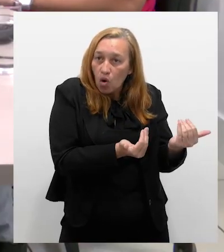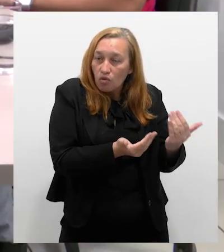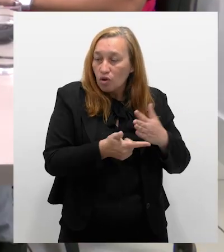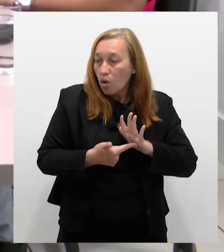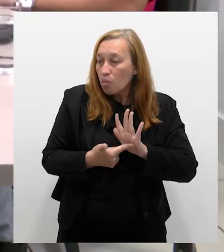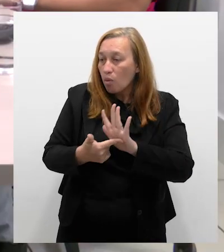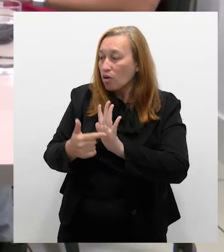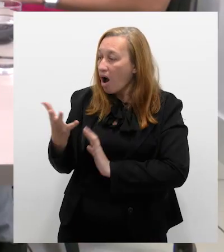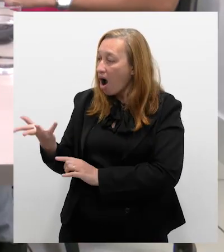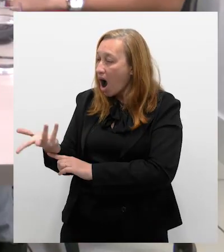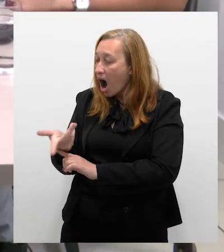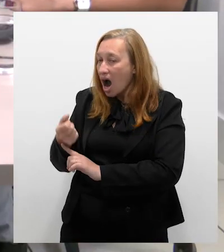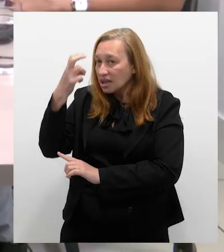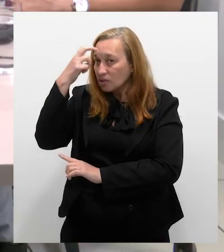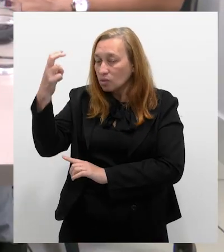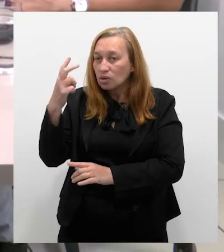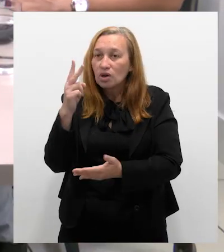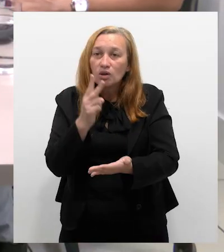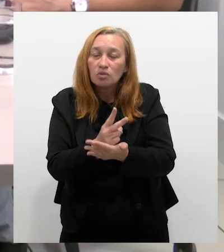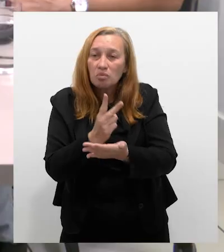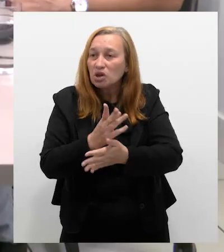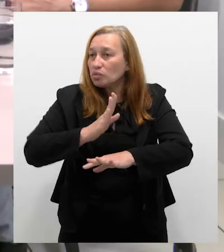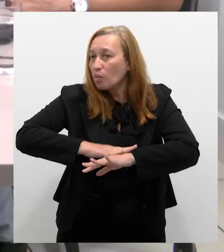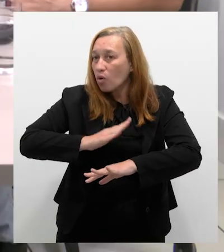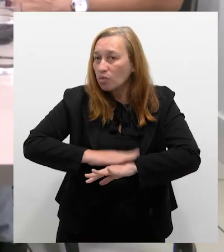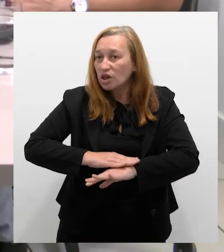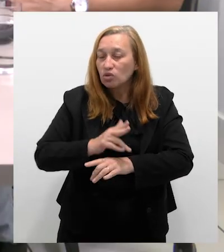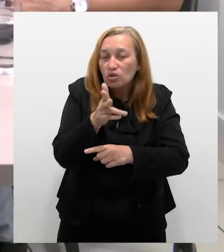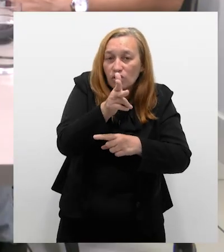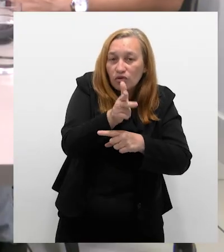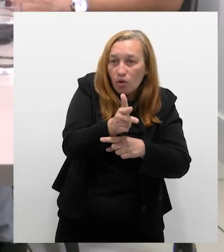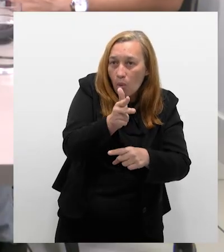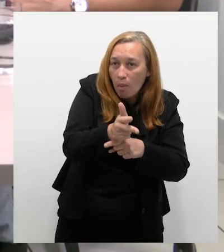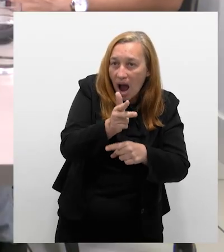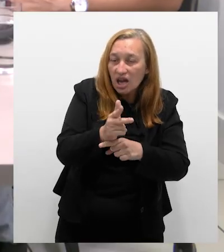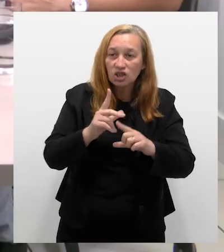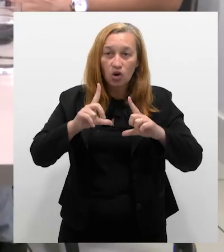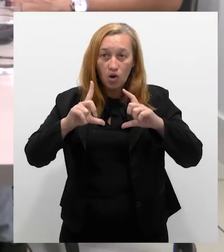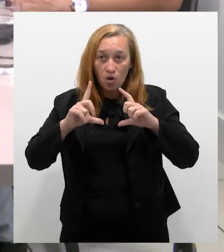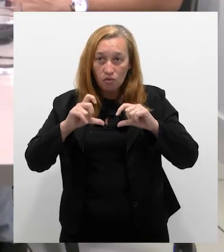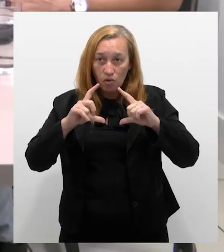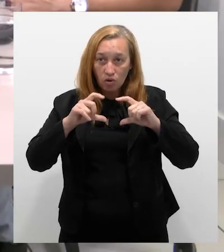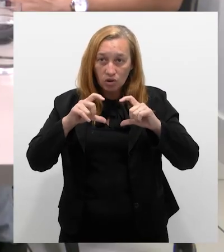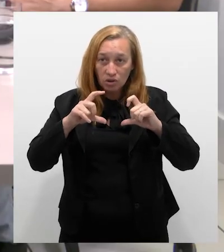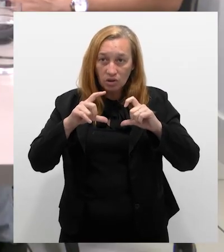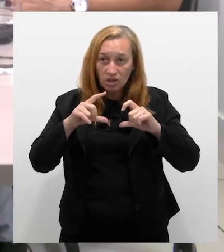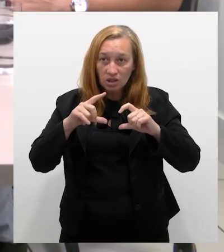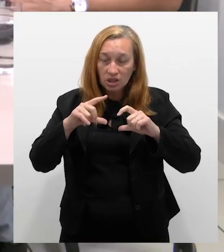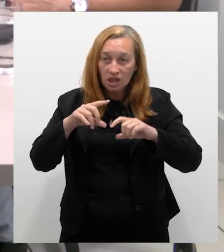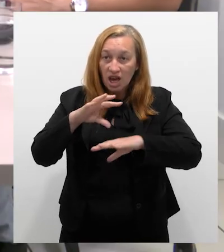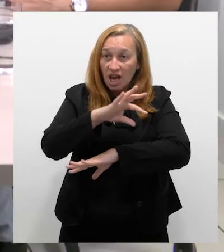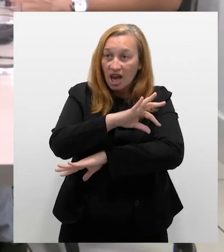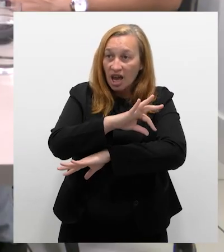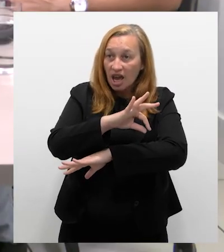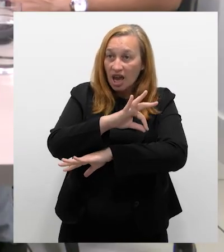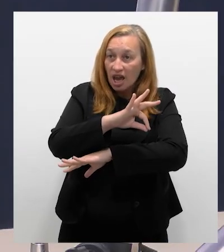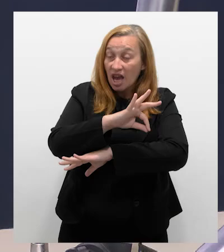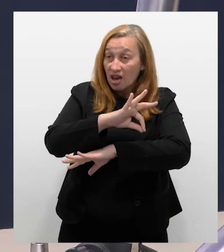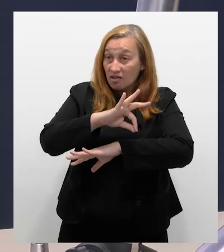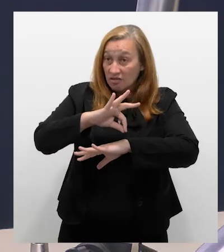da cultura, porque, por exemplo, ao mesmo tempo que filmagem e fotografia é física e